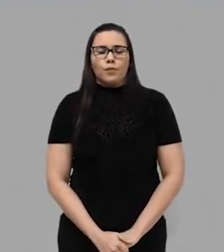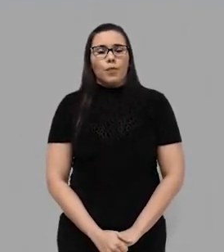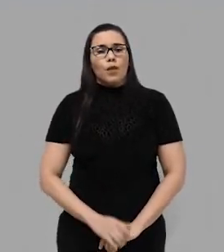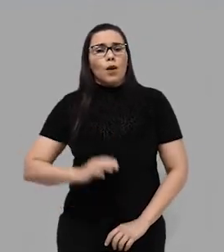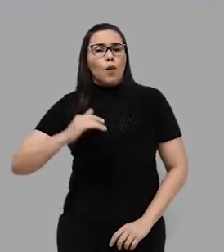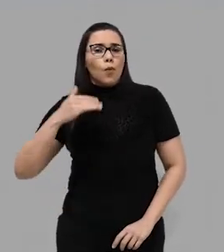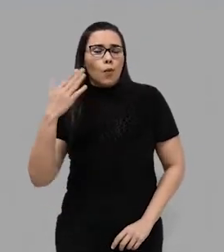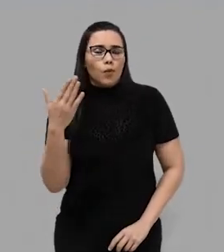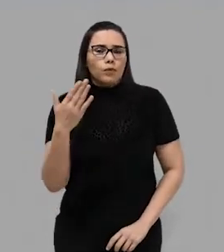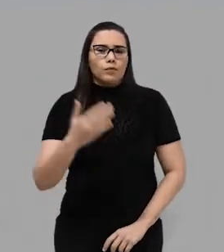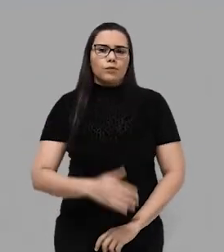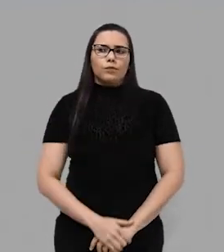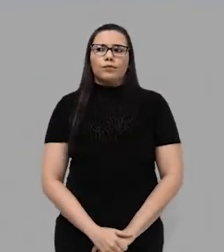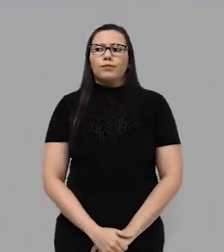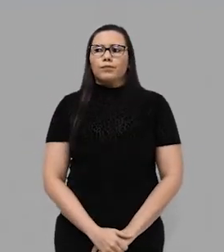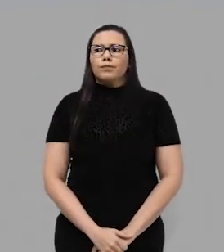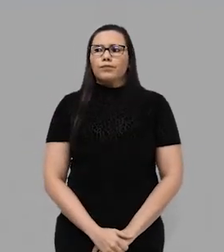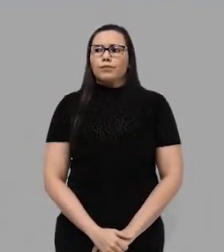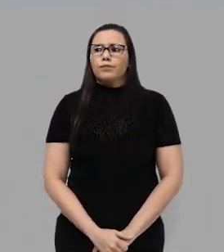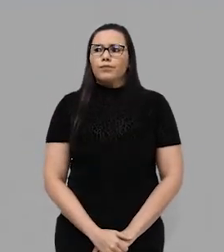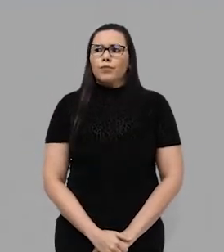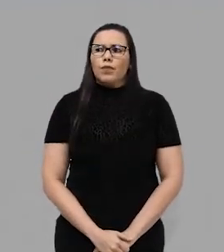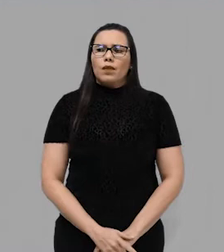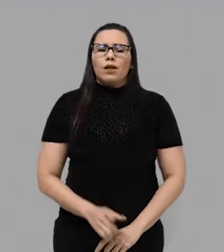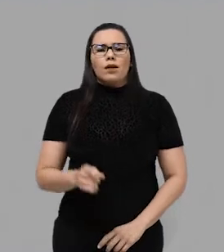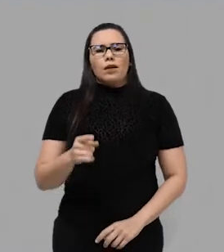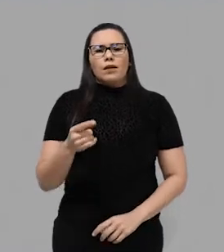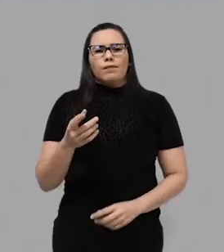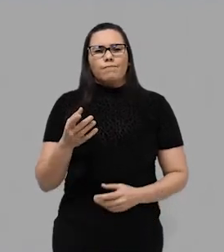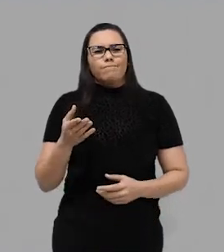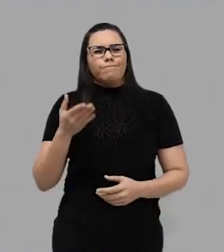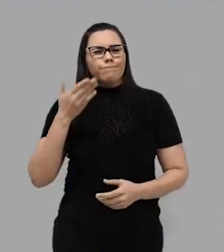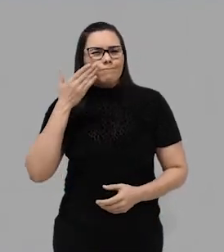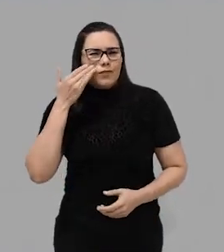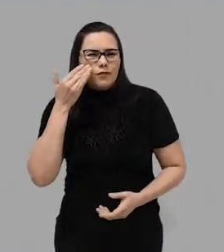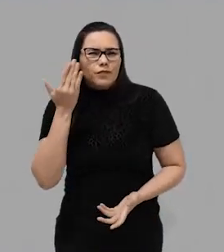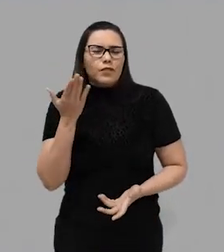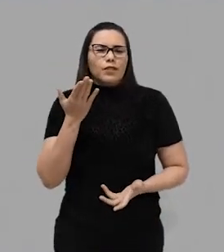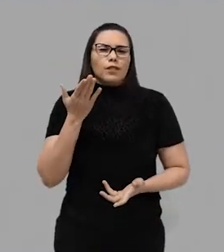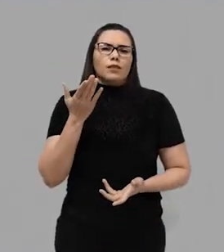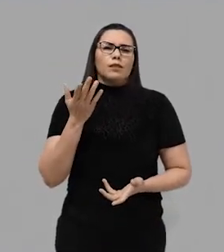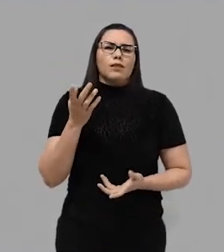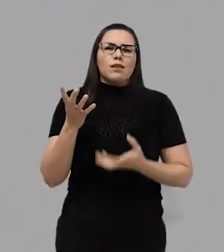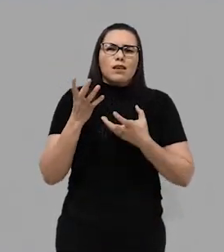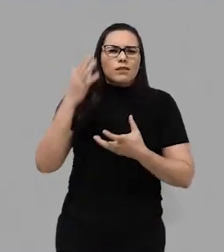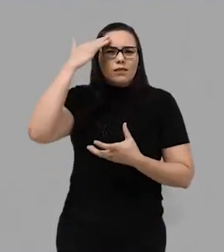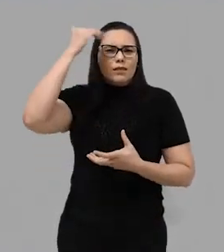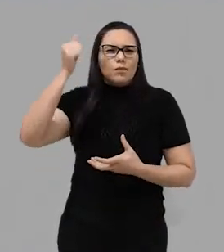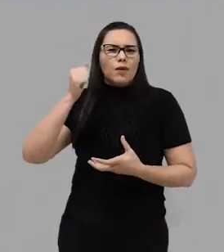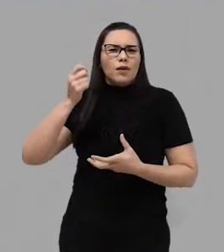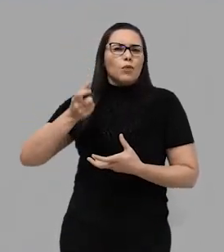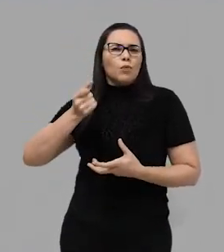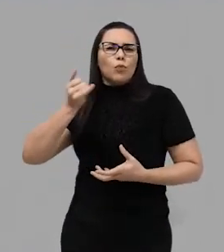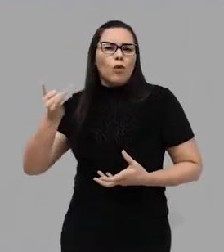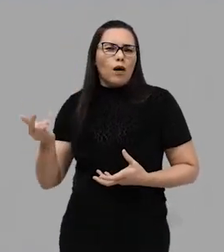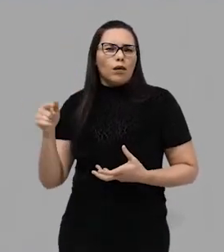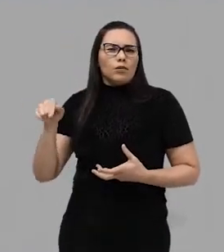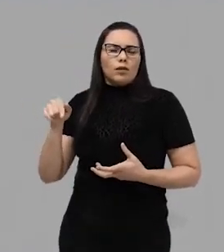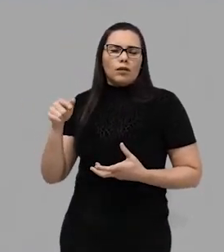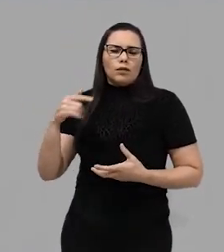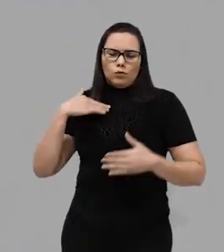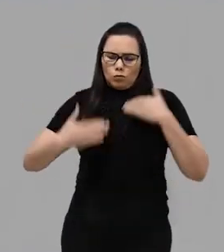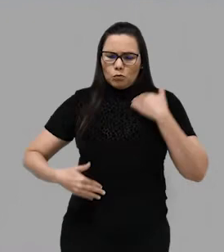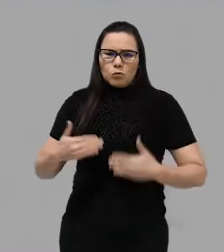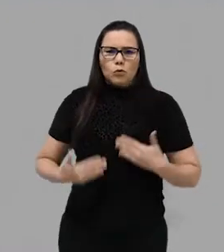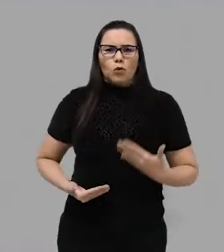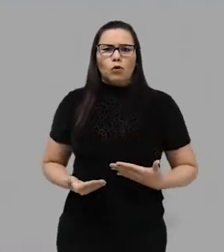se pesa, aliás, quando se mede a massa de um determinado corpo, você está medindo a biomassa. E,